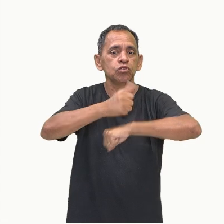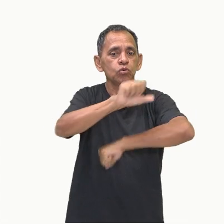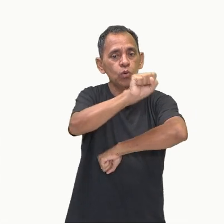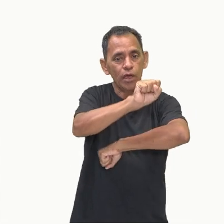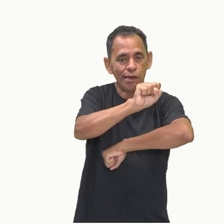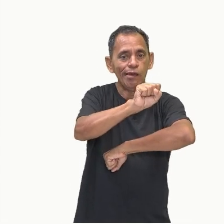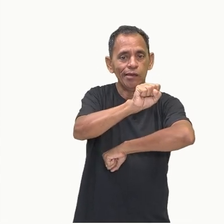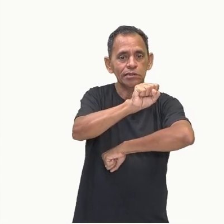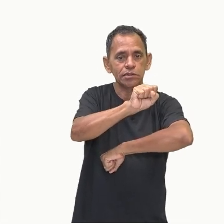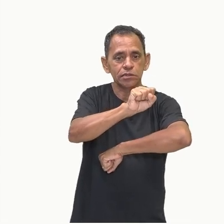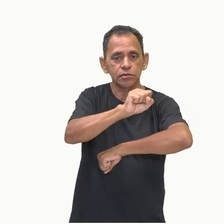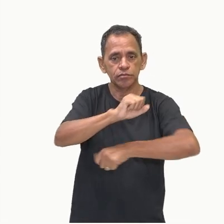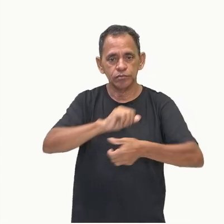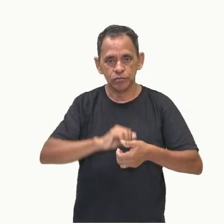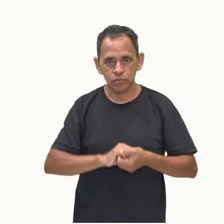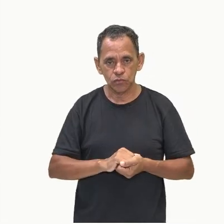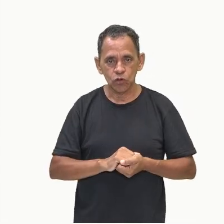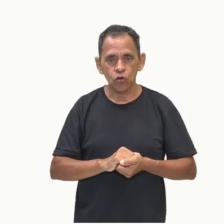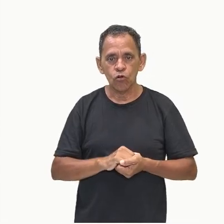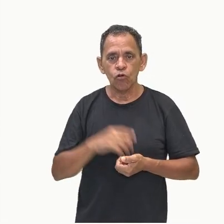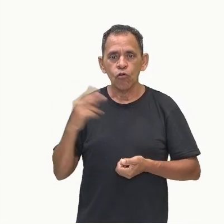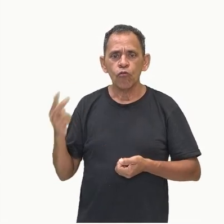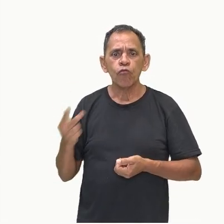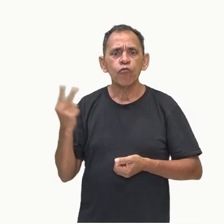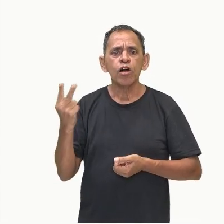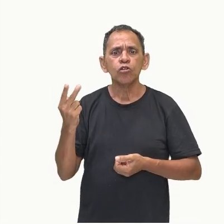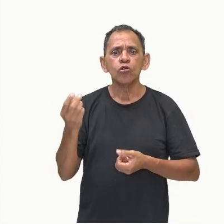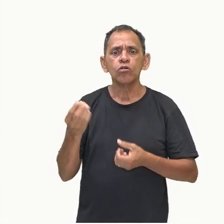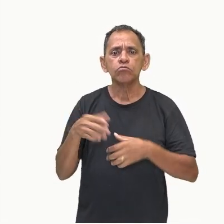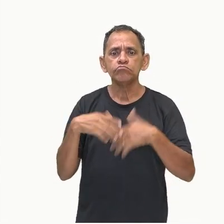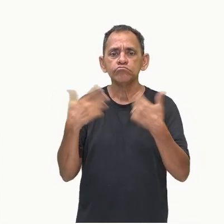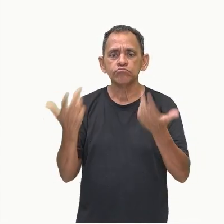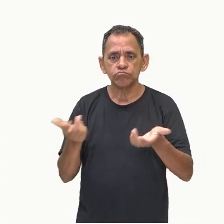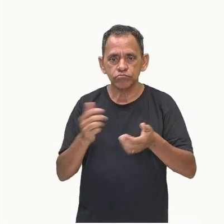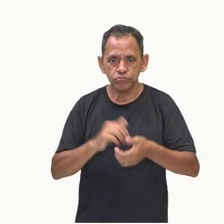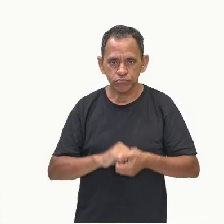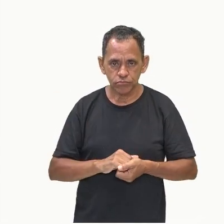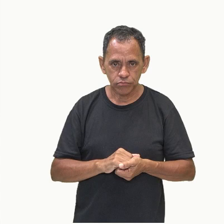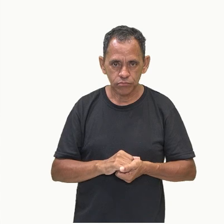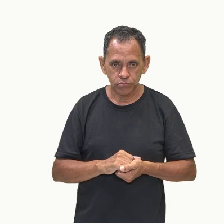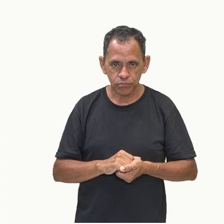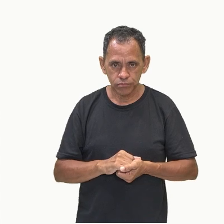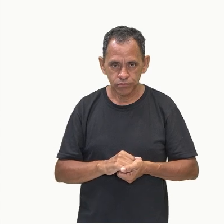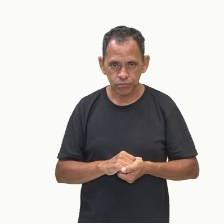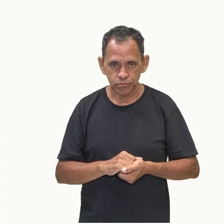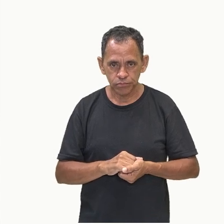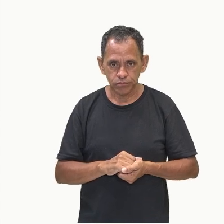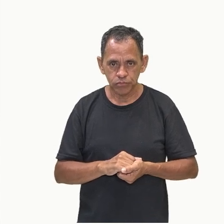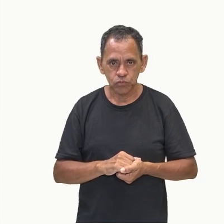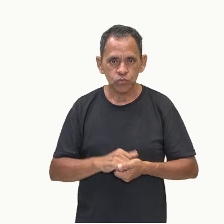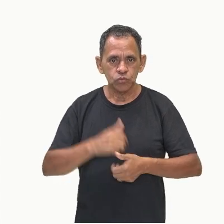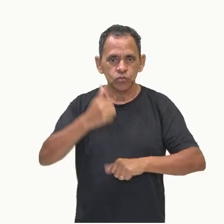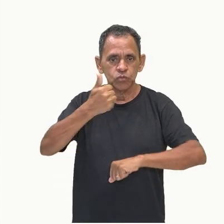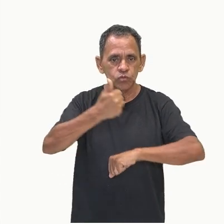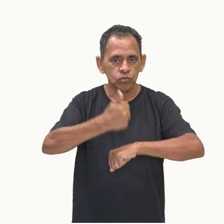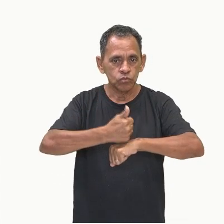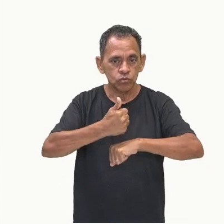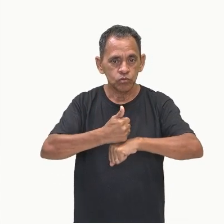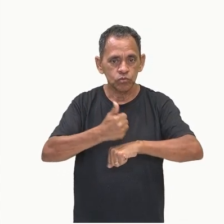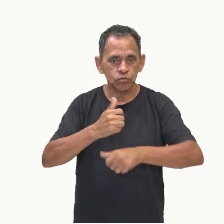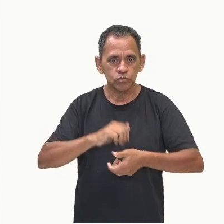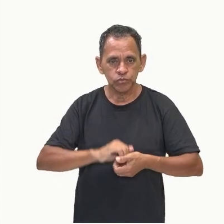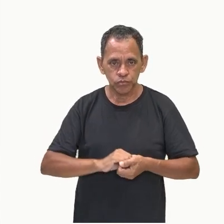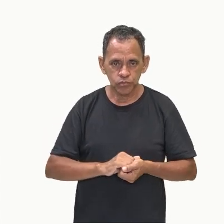valor zero só isso vai colocar o valor zero aí no lugar desse s tá pessoal portanto quando tu